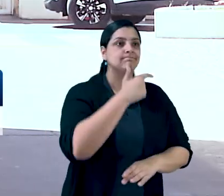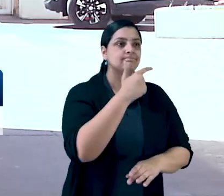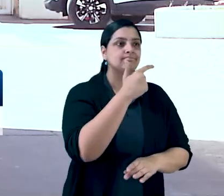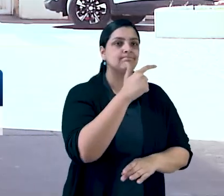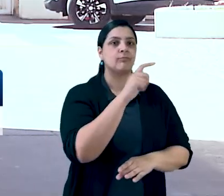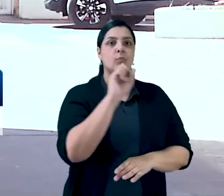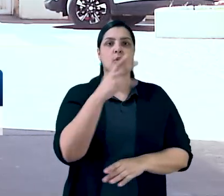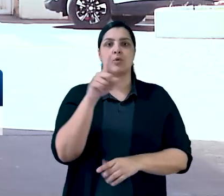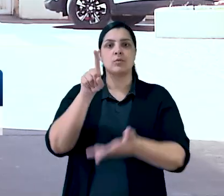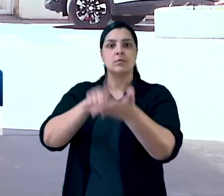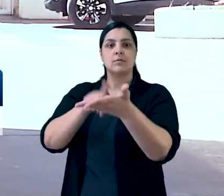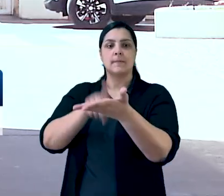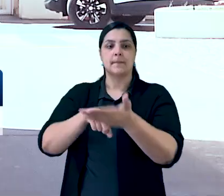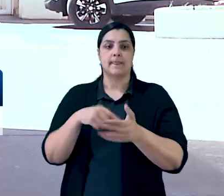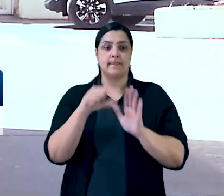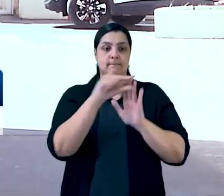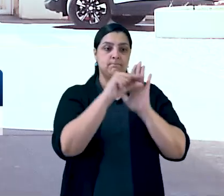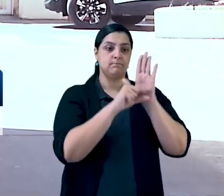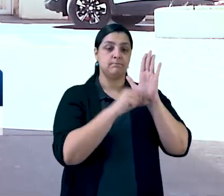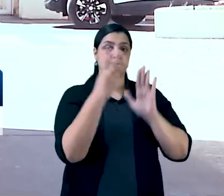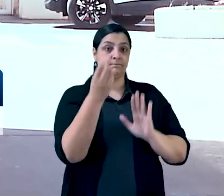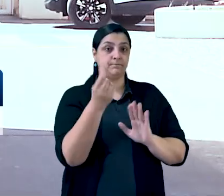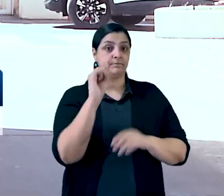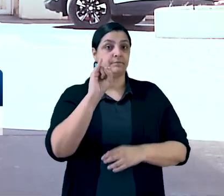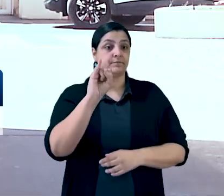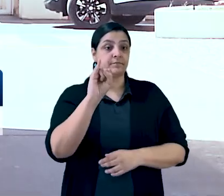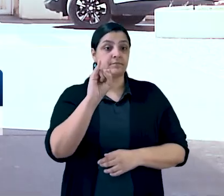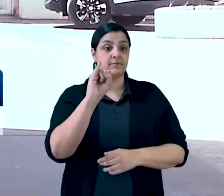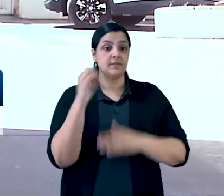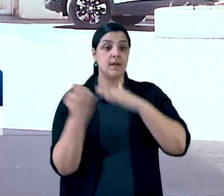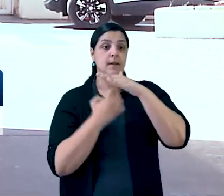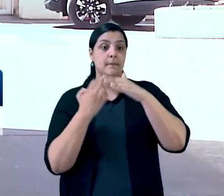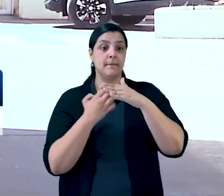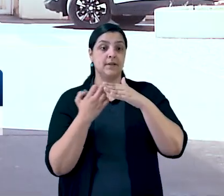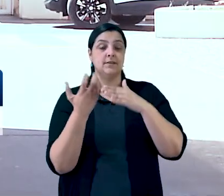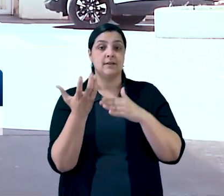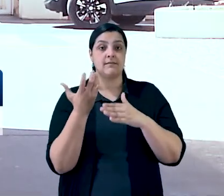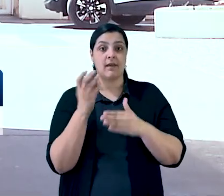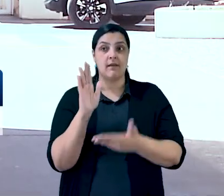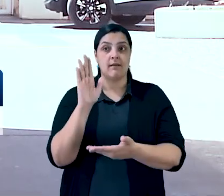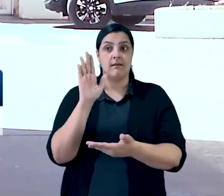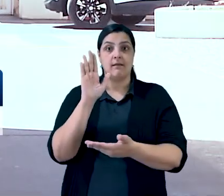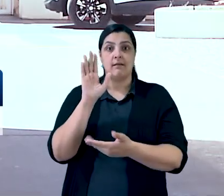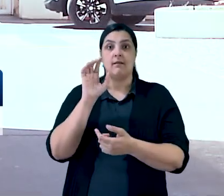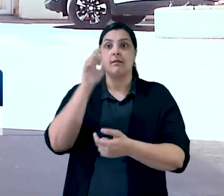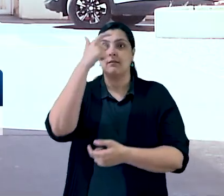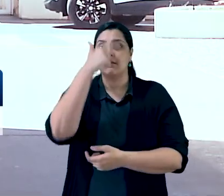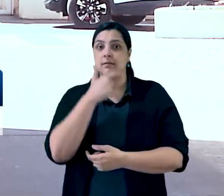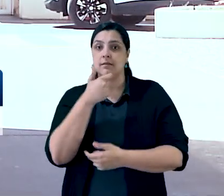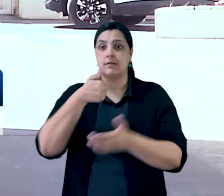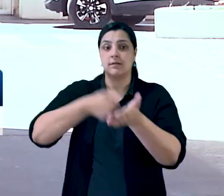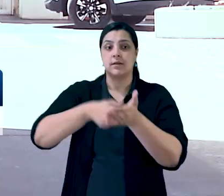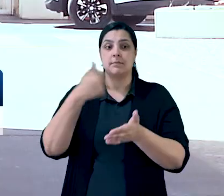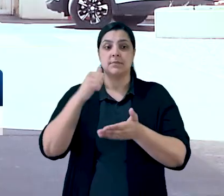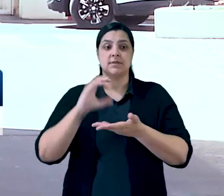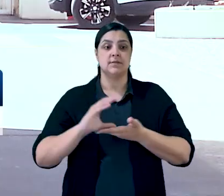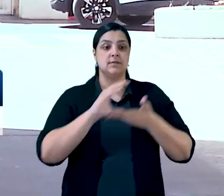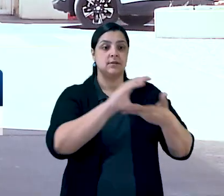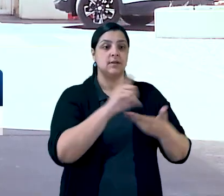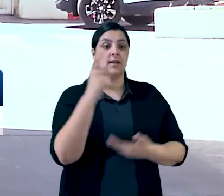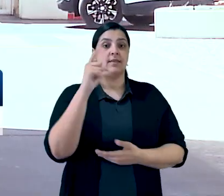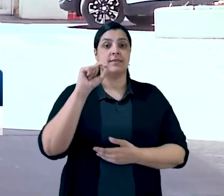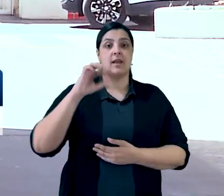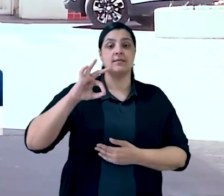virtuais. Uma das cláusulas, a de número 36, prevê que o empregador que optar pelas portarias virtuais deve pagar uma indenização